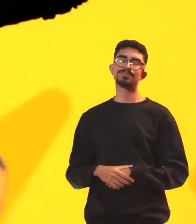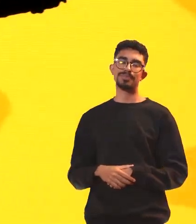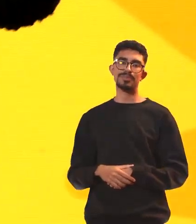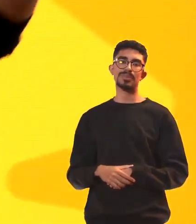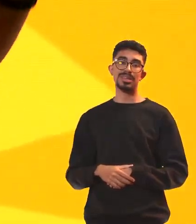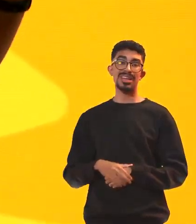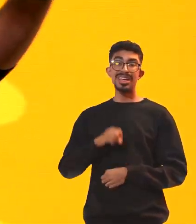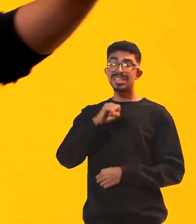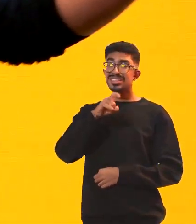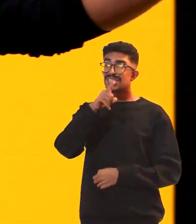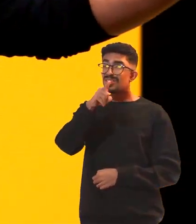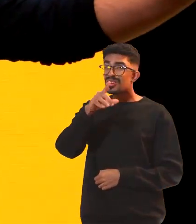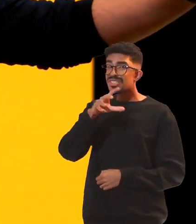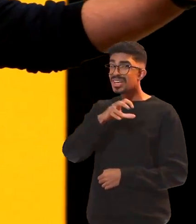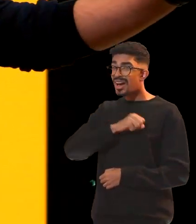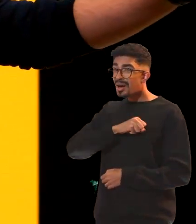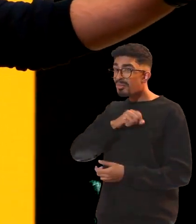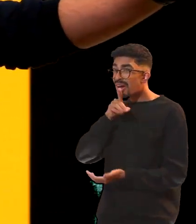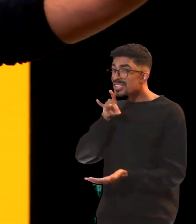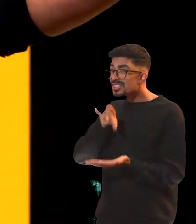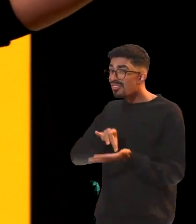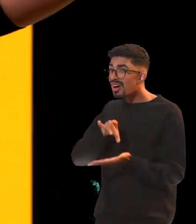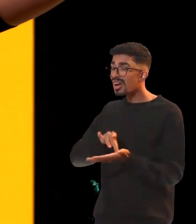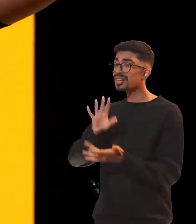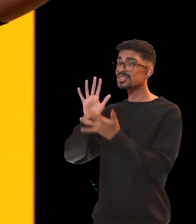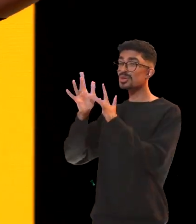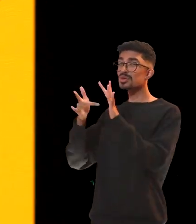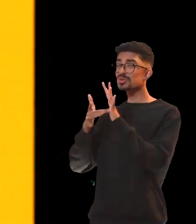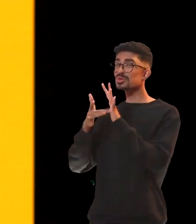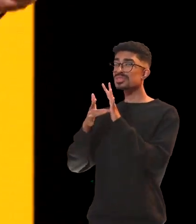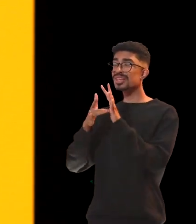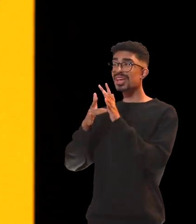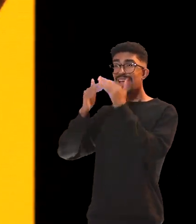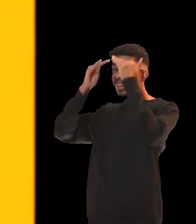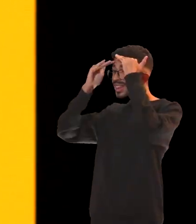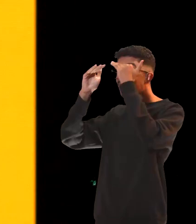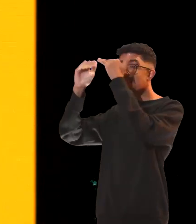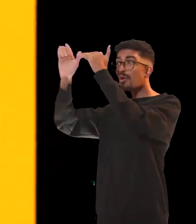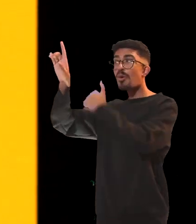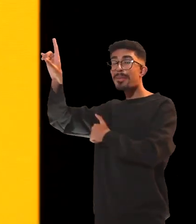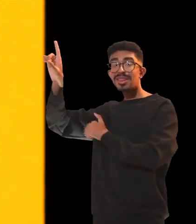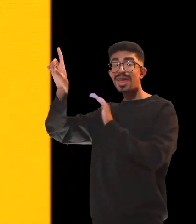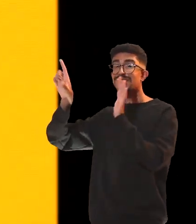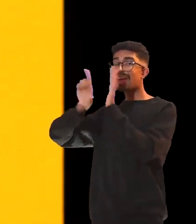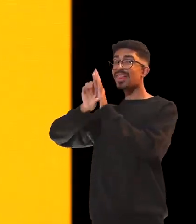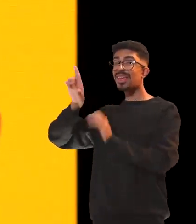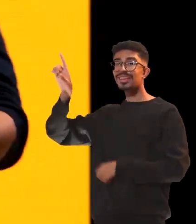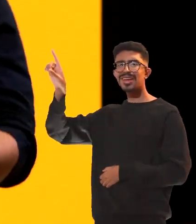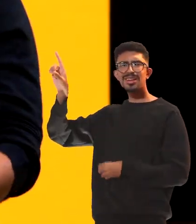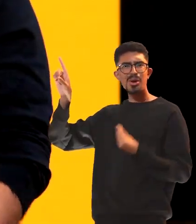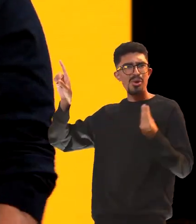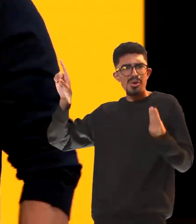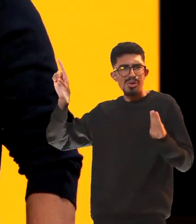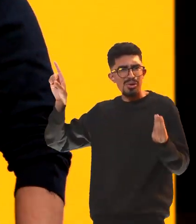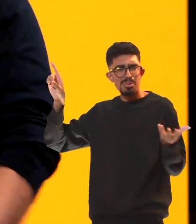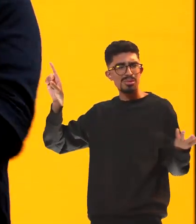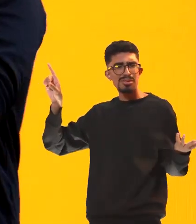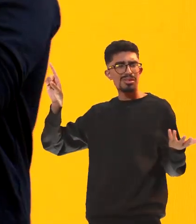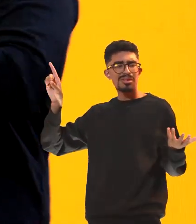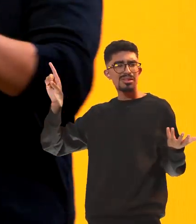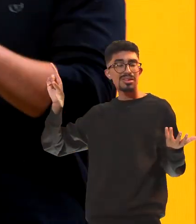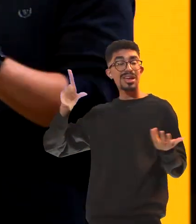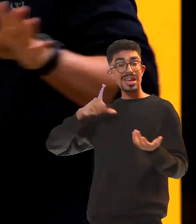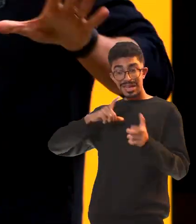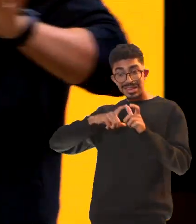dizer que o ama se não obedece os mandamentos dele. O próprio Jesus disse isso. E existem lugares sim que vão te influenciar.